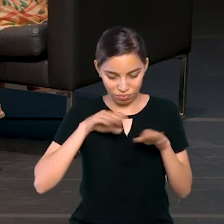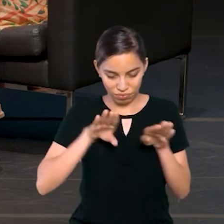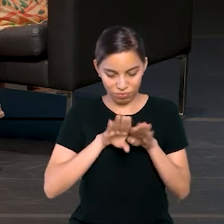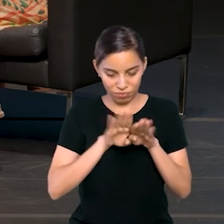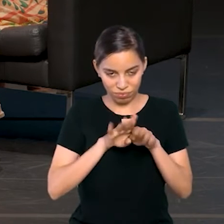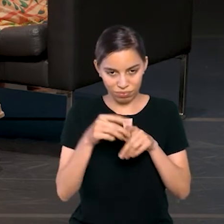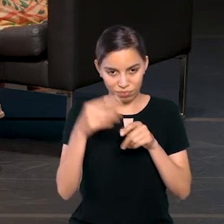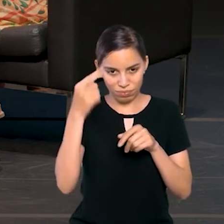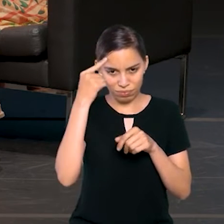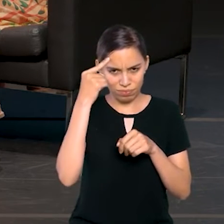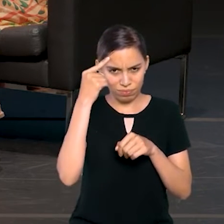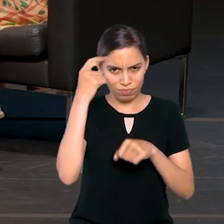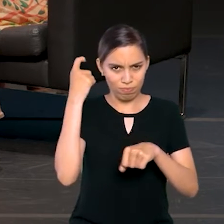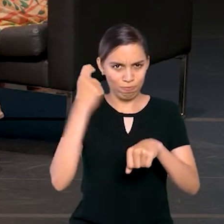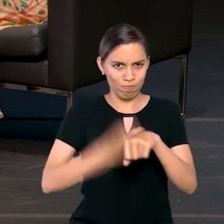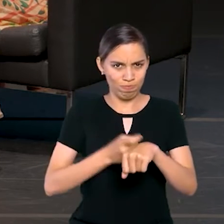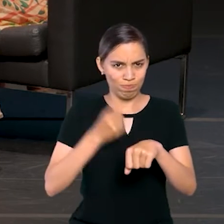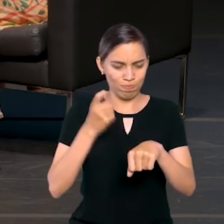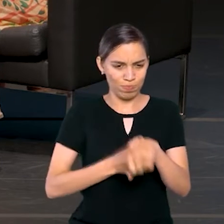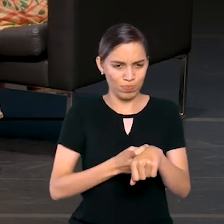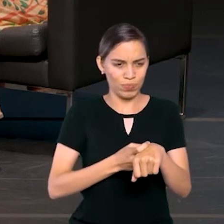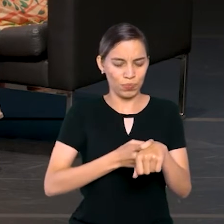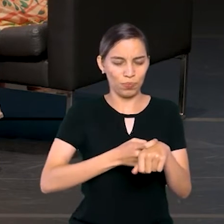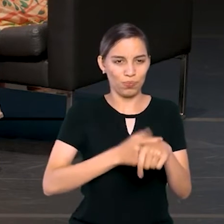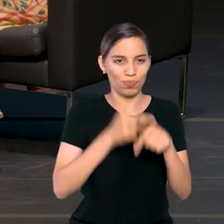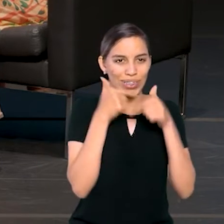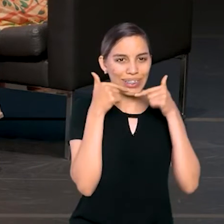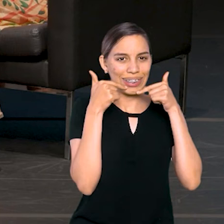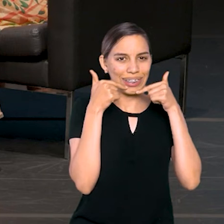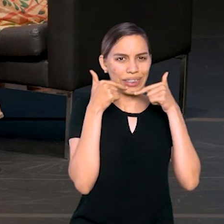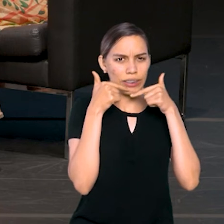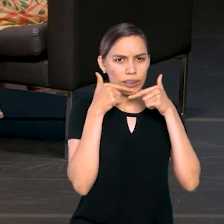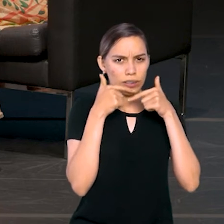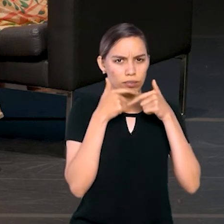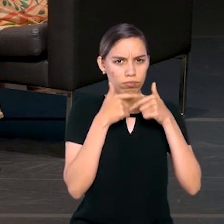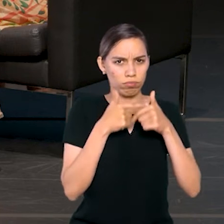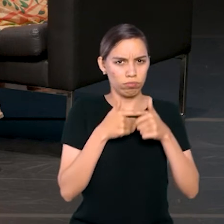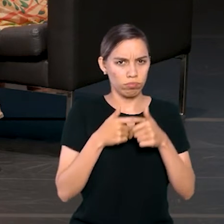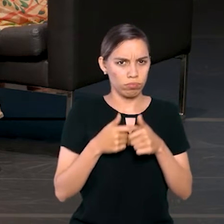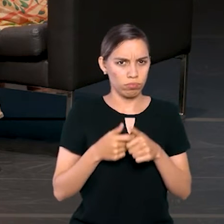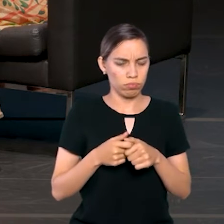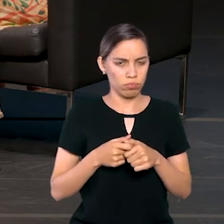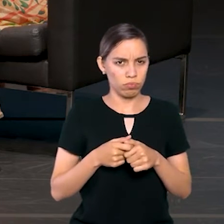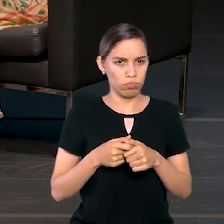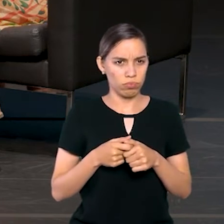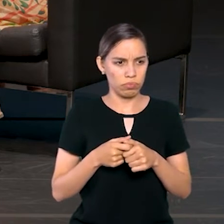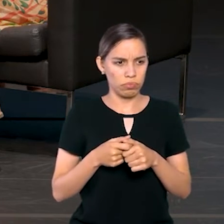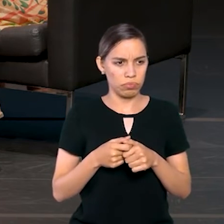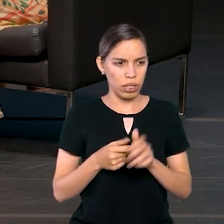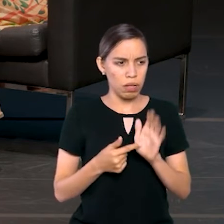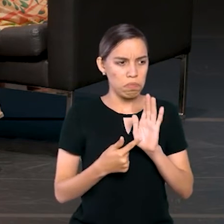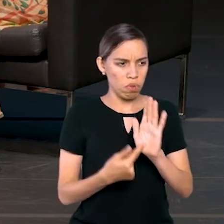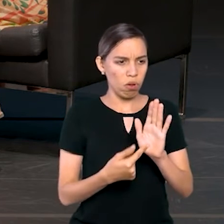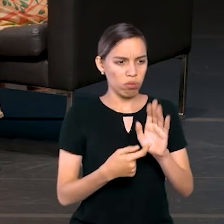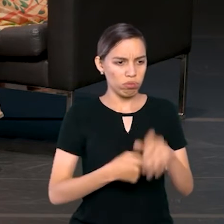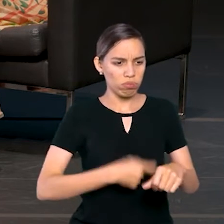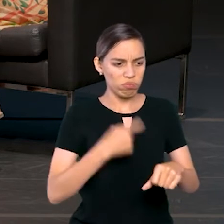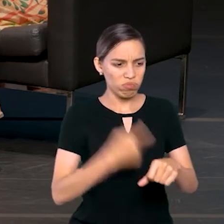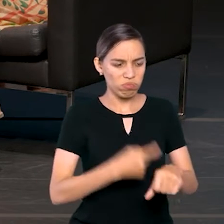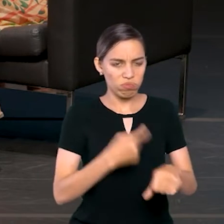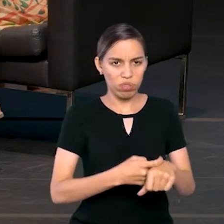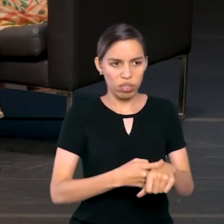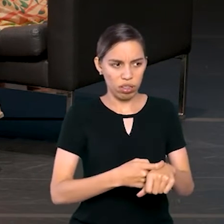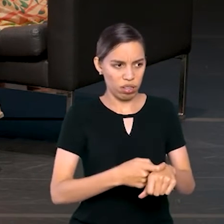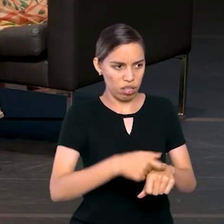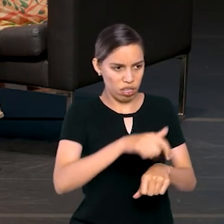do pensamento, da alegria, mostra que esse acimentamento também acontece, né?